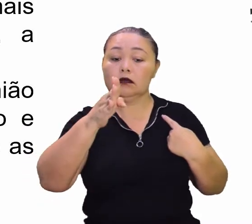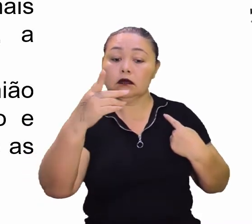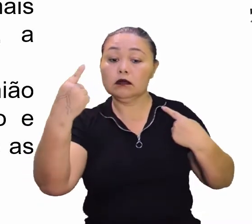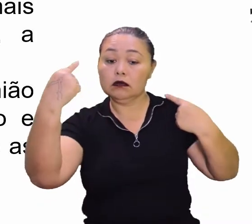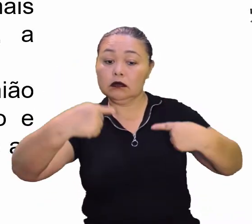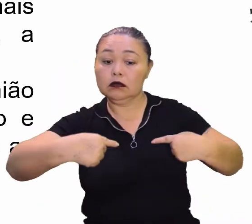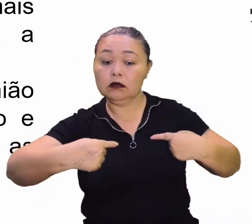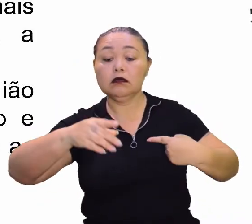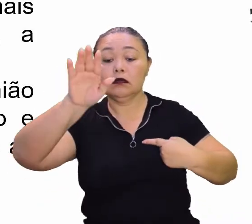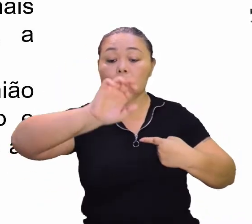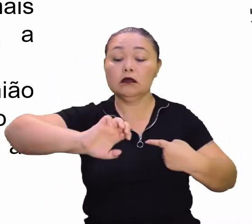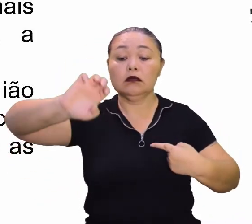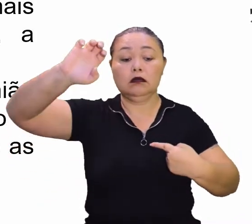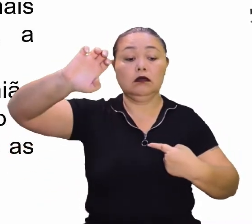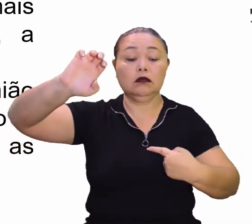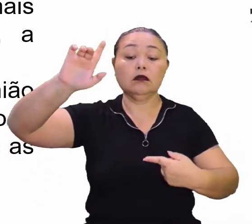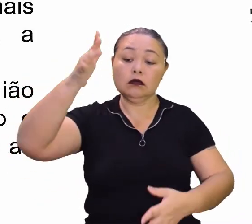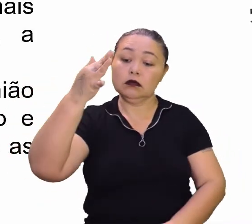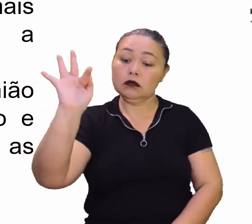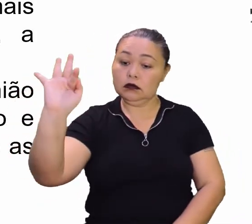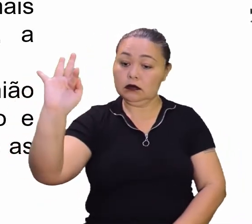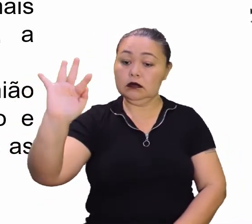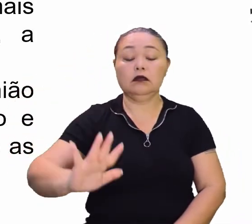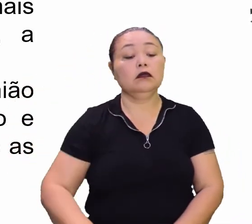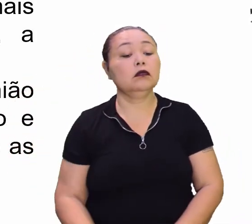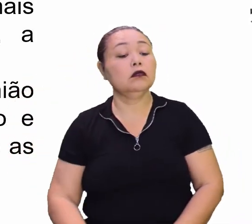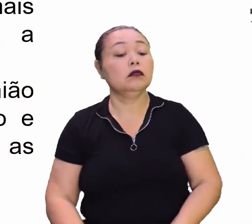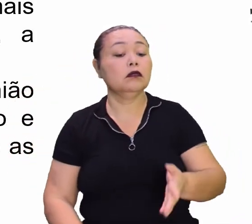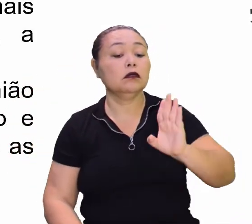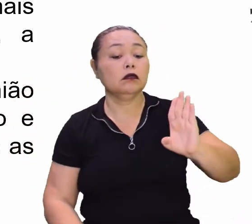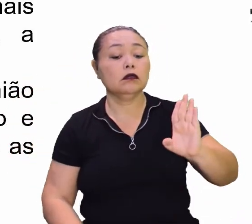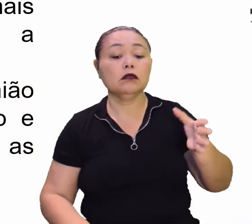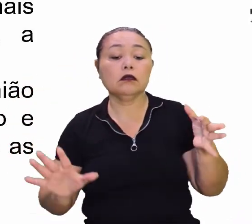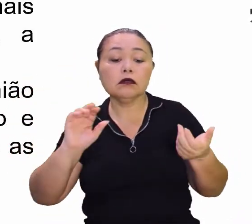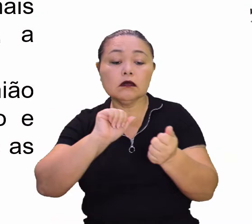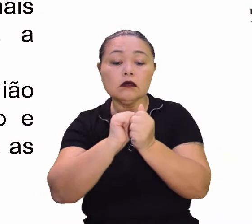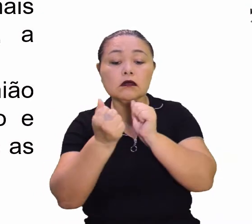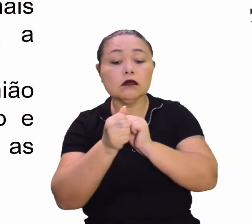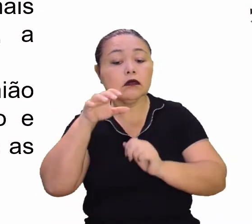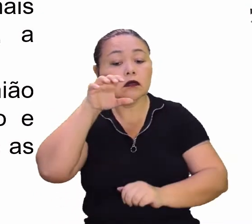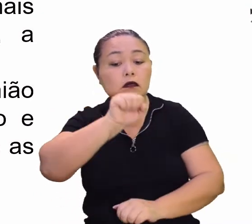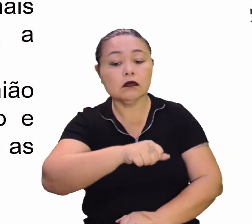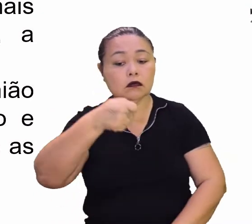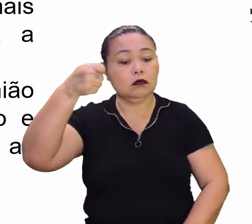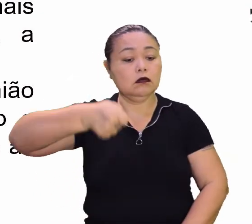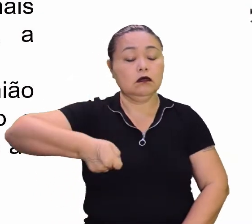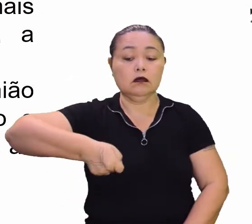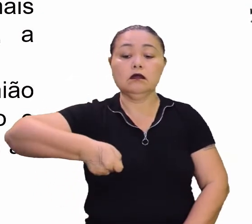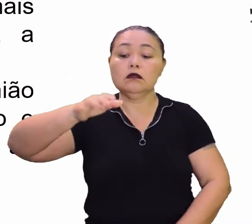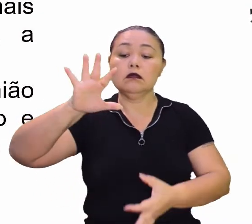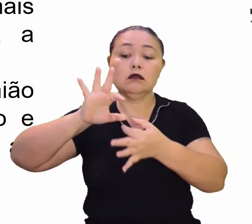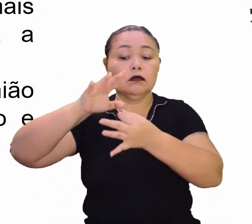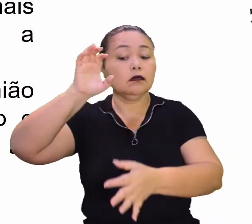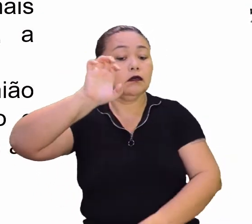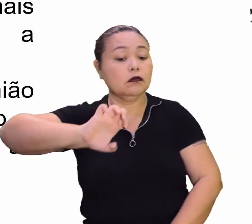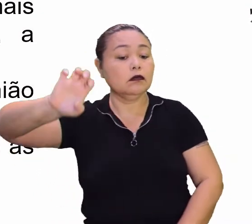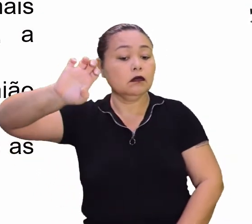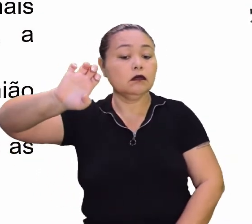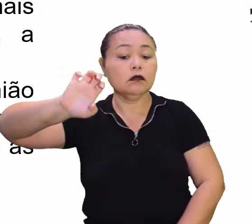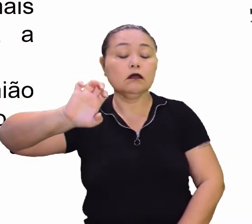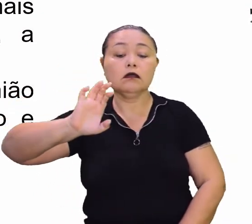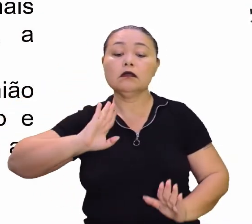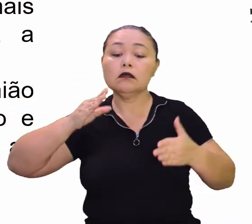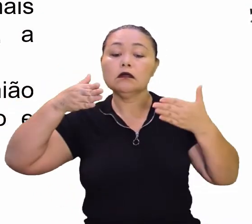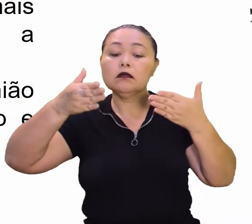diretos concorrentes no continente europeu, a França. B. Se ajusta rapidamente às exigências da União Europeia